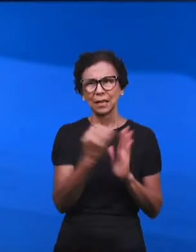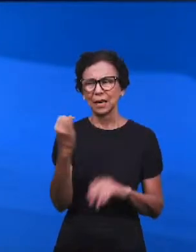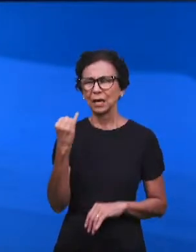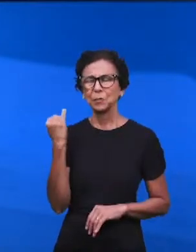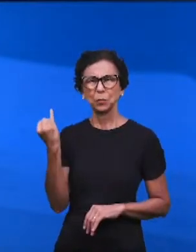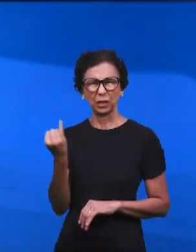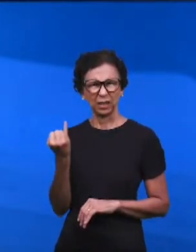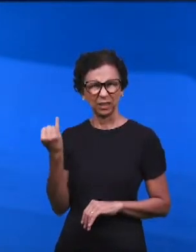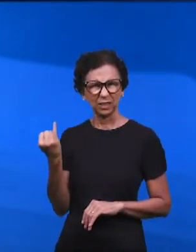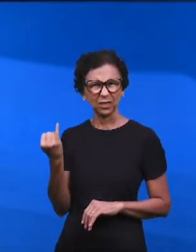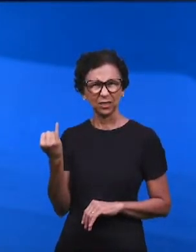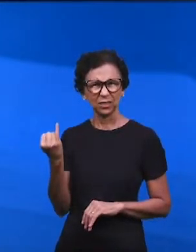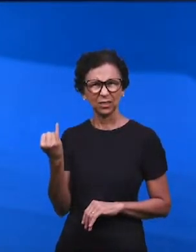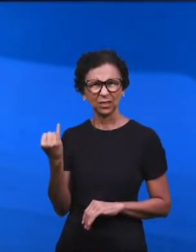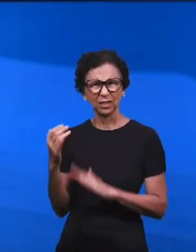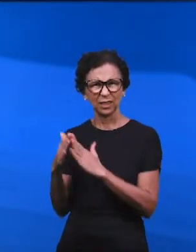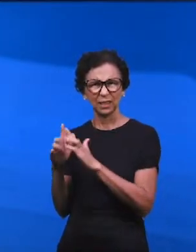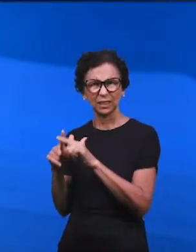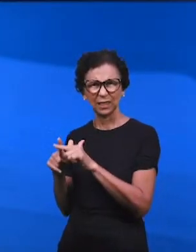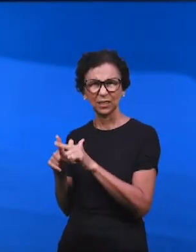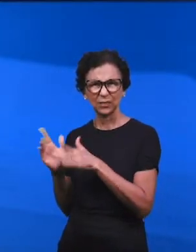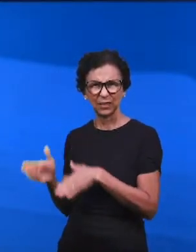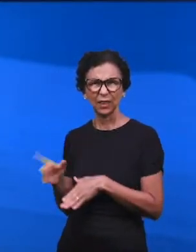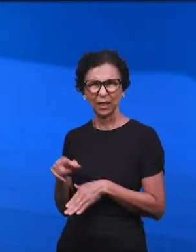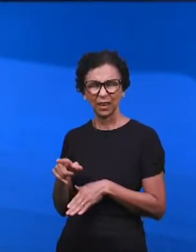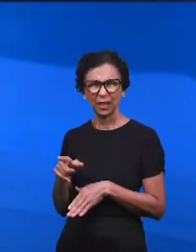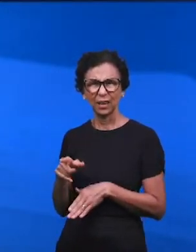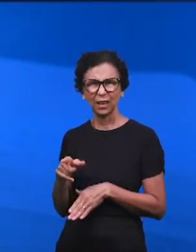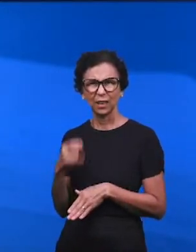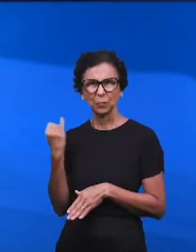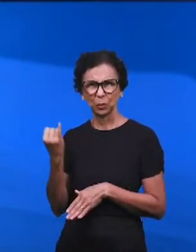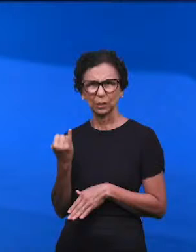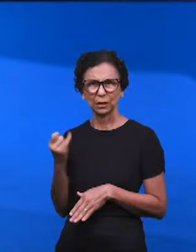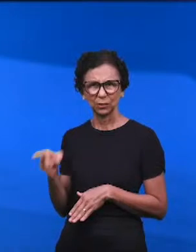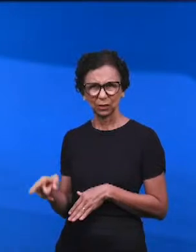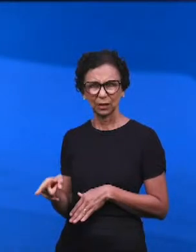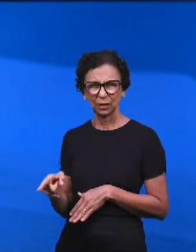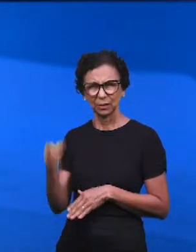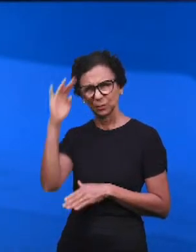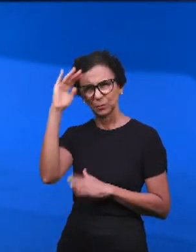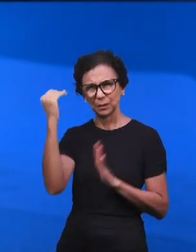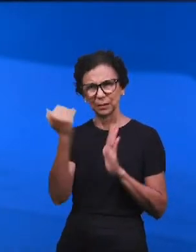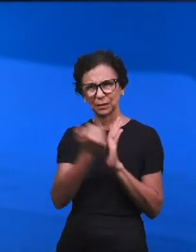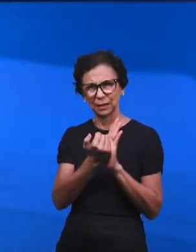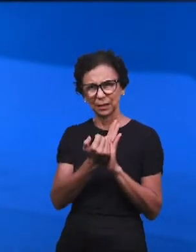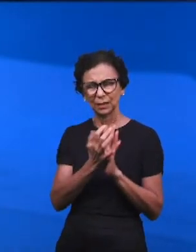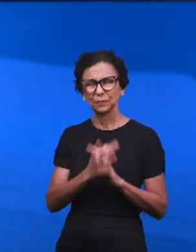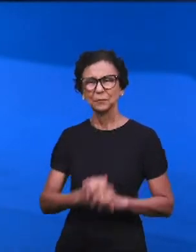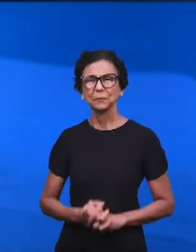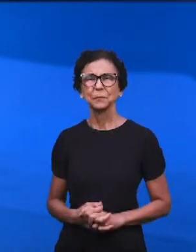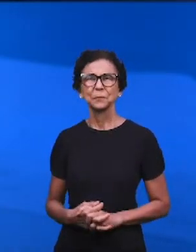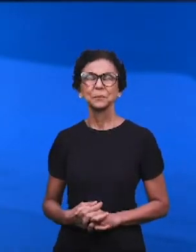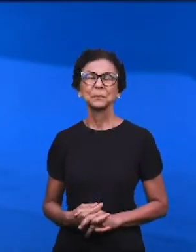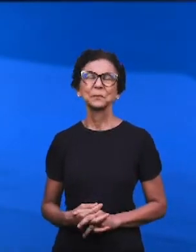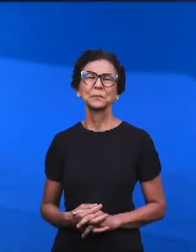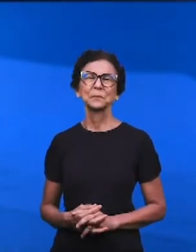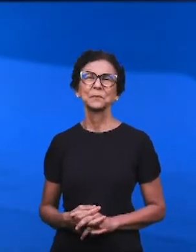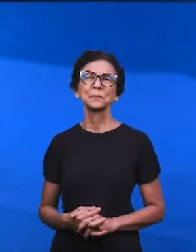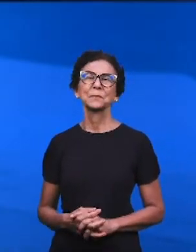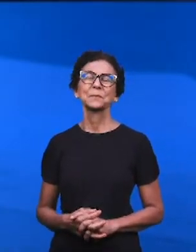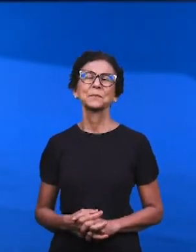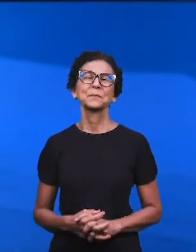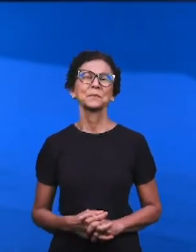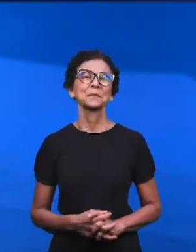no Rio Grande do Norte. Então, agora vamos fazer uma coisa, Reginaldo. Você vai dar essa resposta. Realmente,